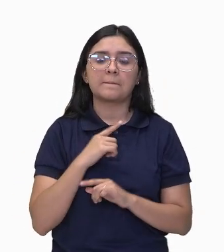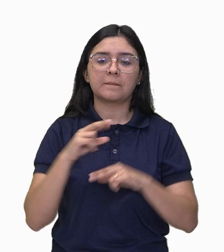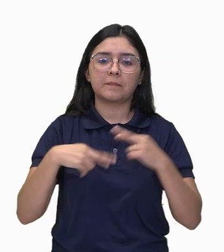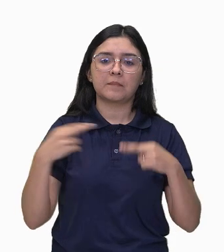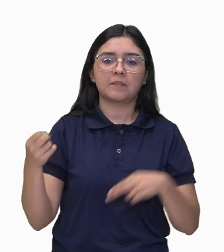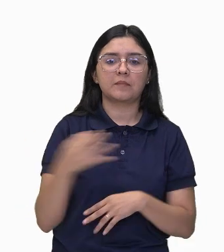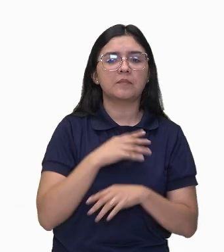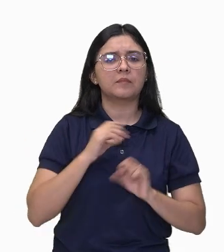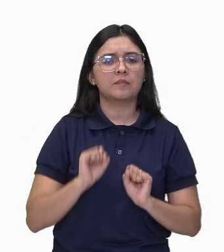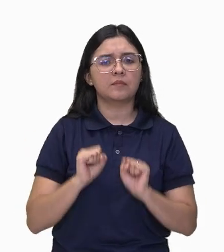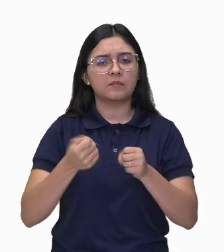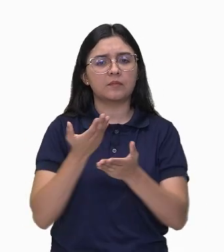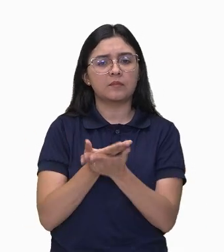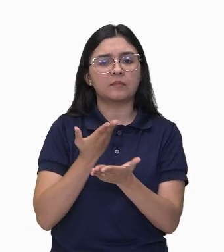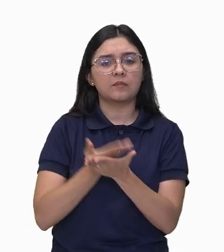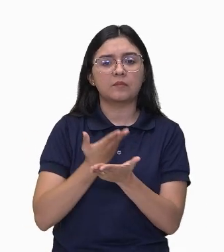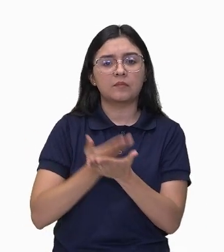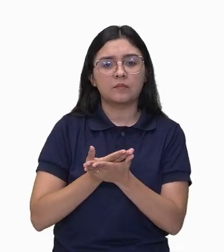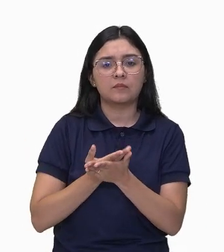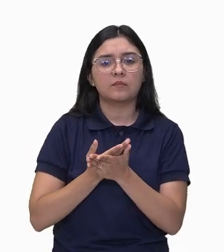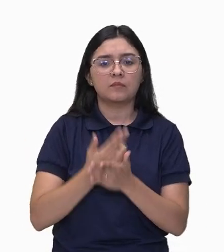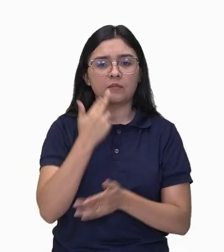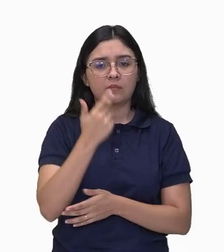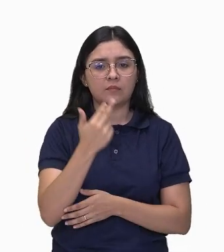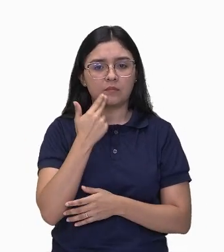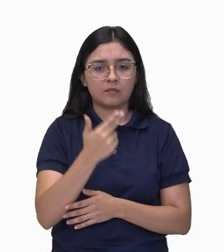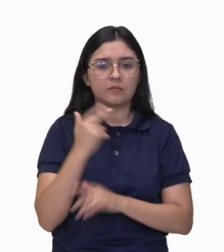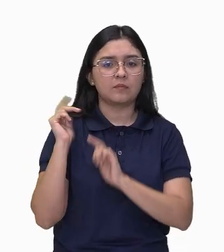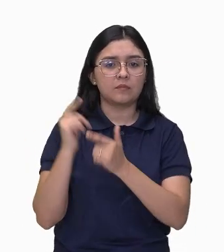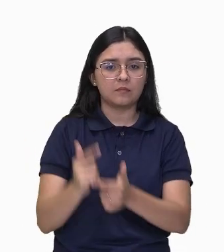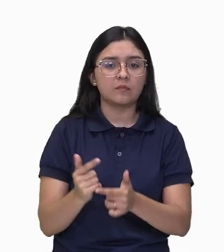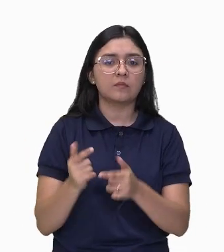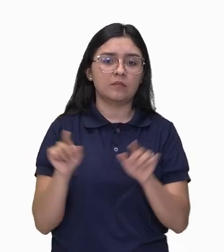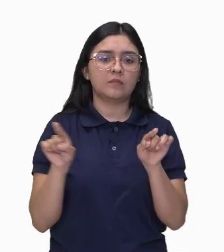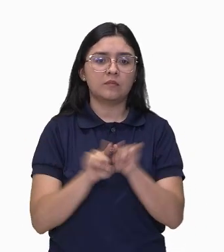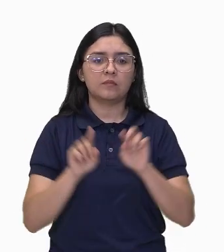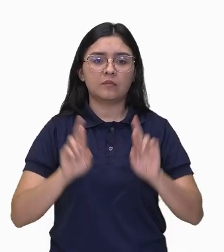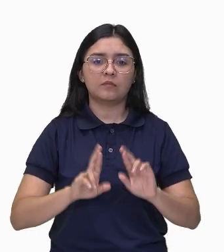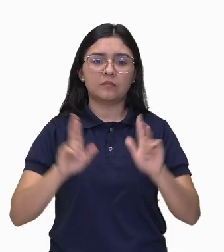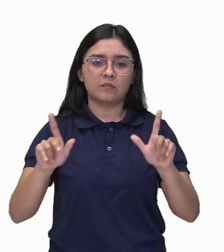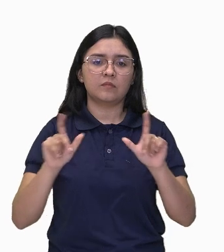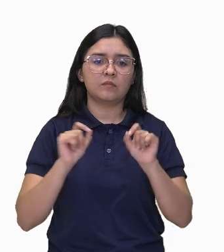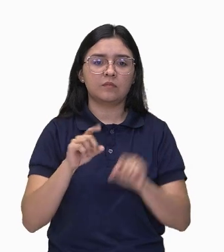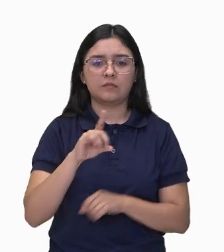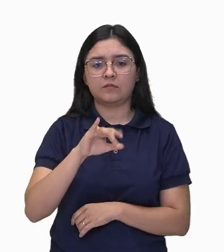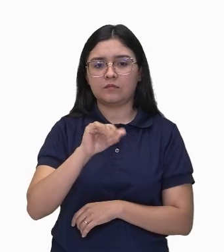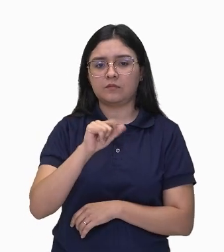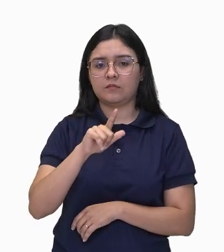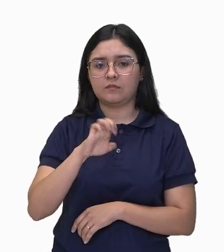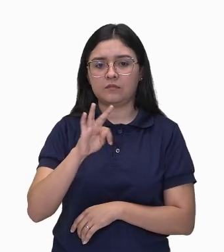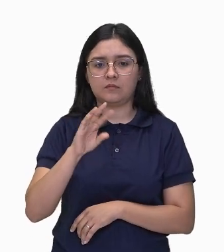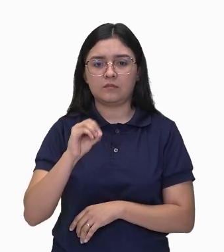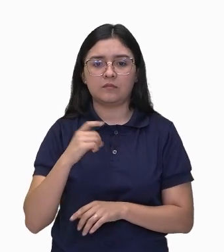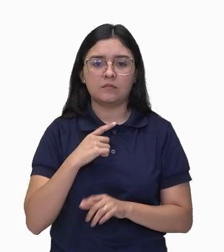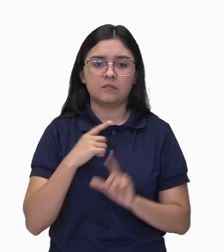renascentistas se dedicavam ao estudo das línguas clássicas, diferentes dialetos davam origem às